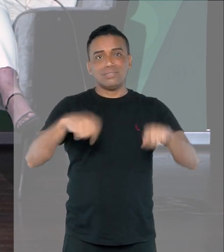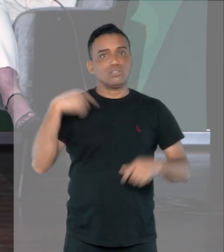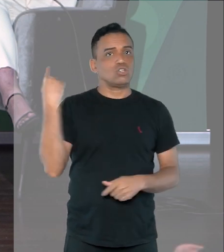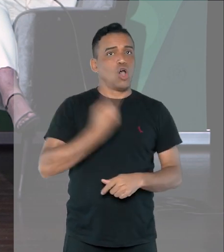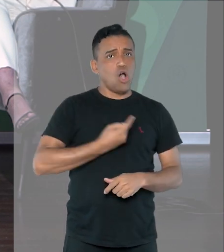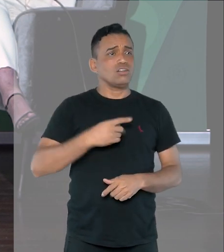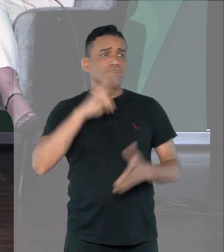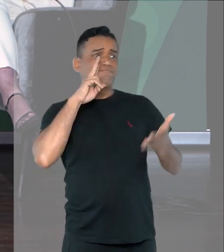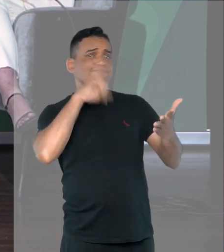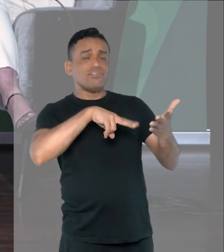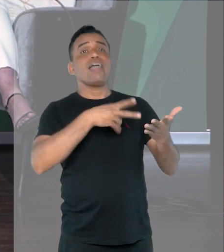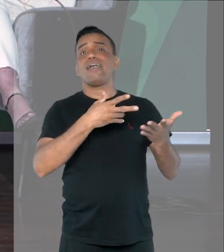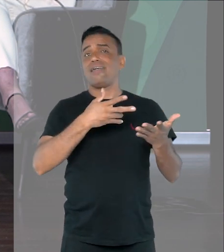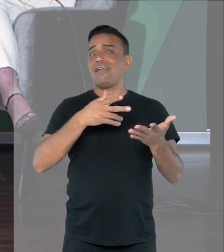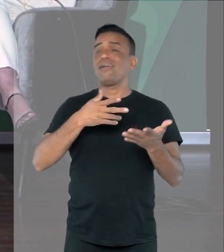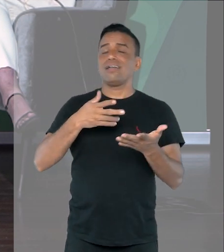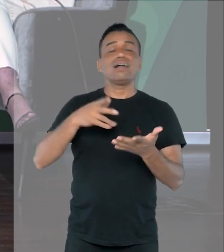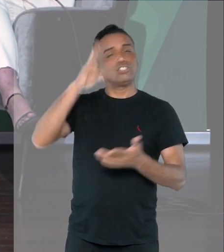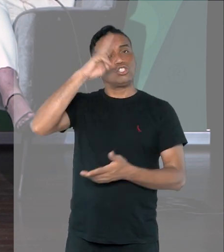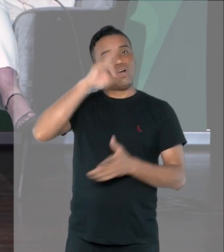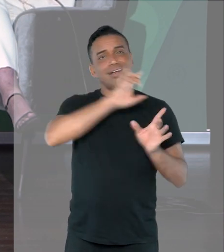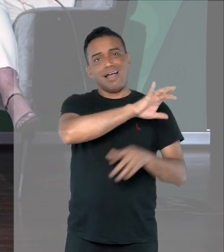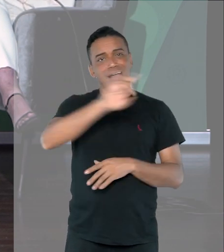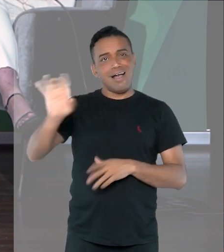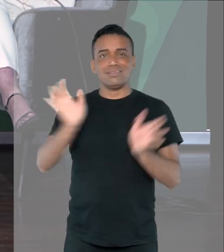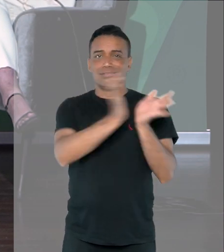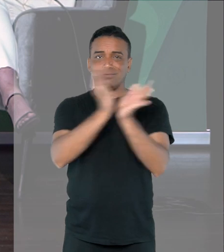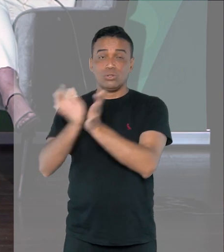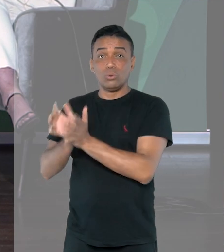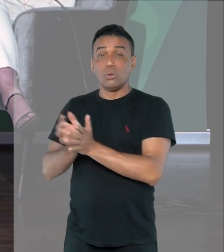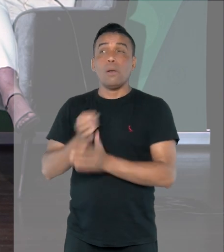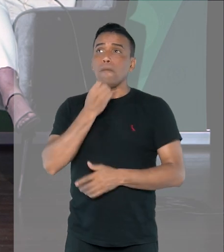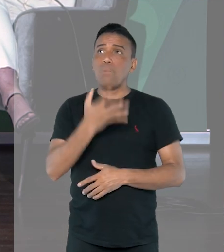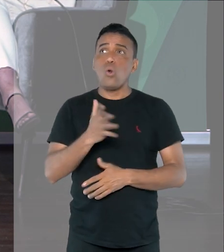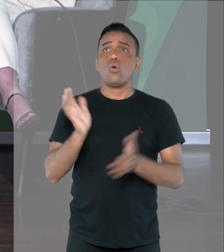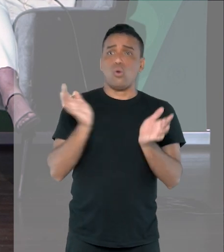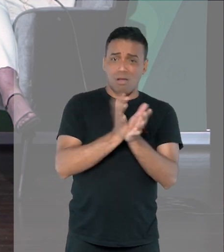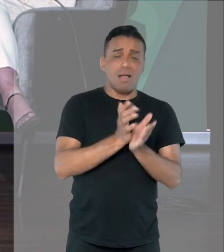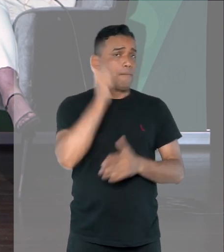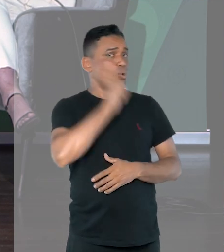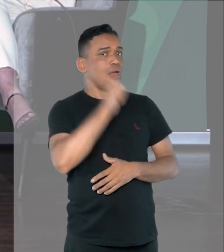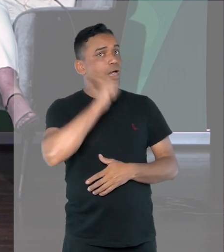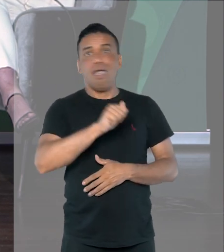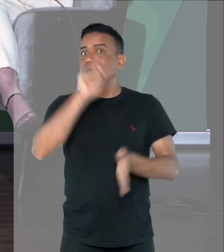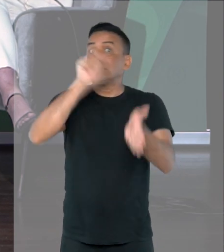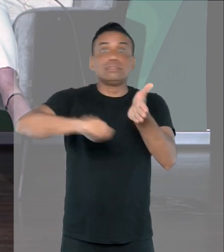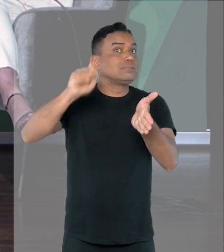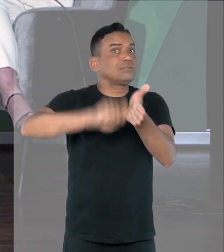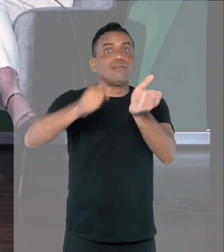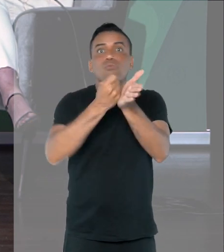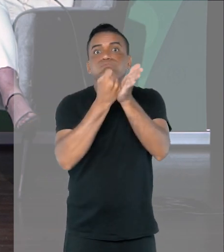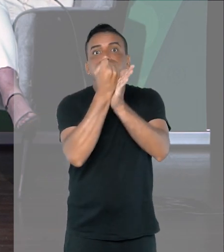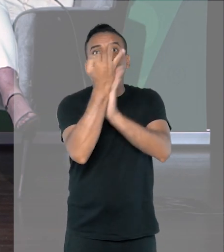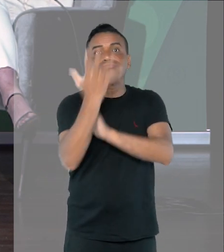essas histórias. O bacana das mulheres é que, ao contrário do que se imaginava, elas escreveram e muito. Basta a gente ir aí